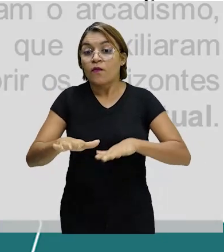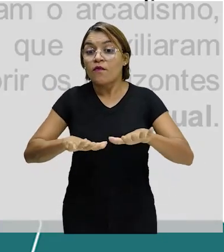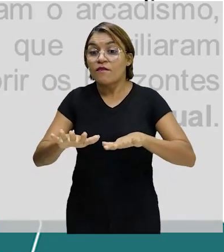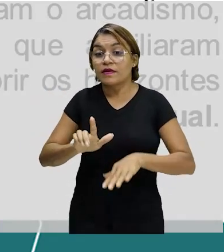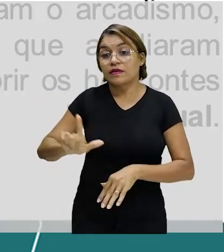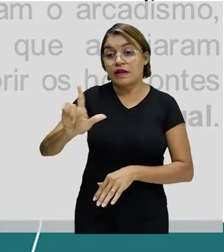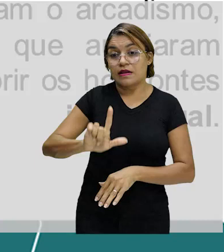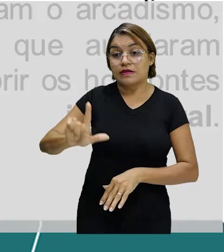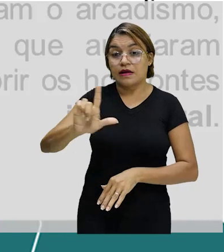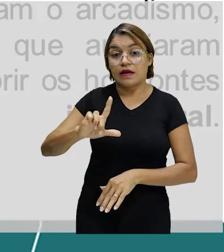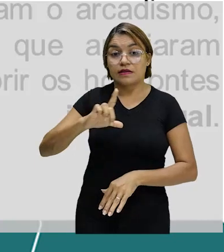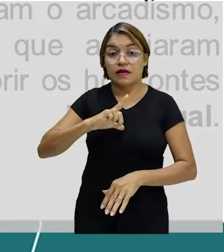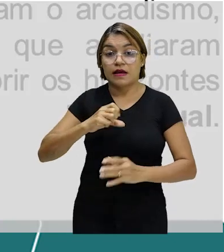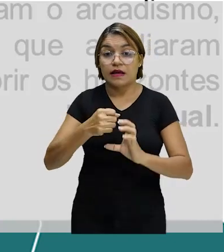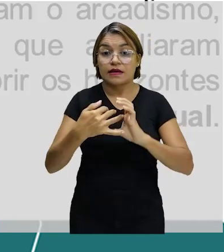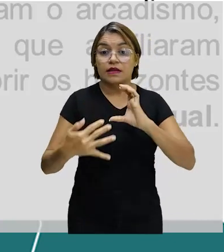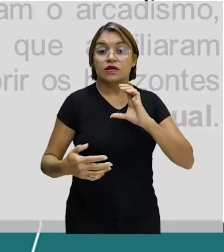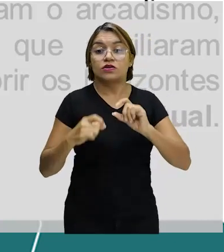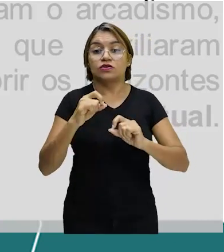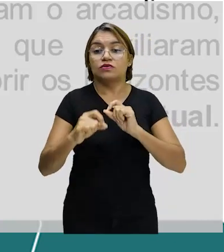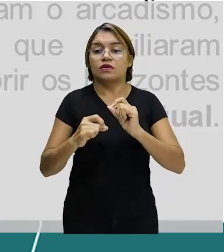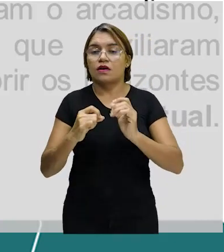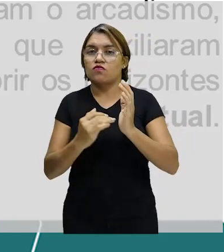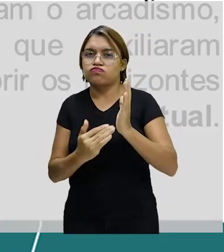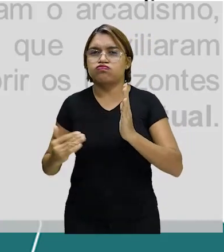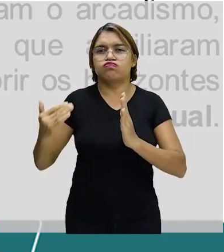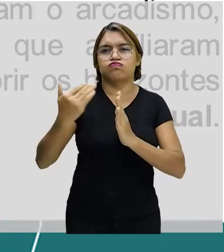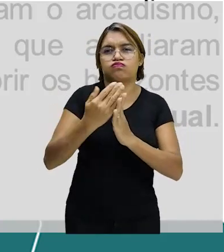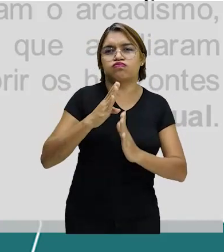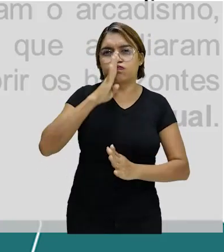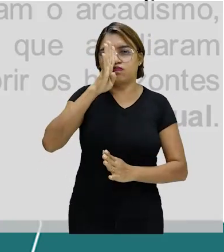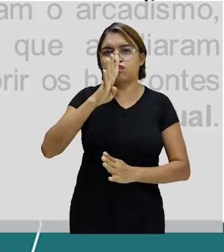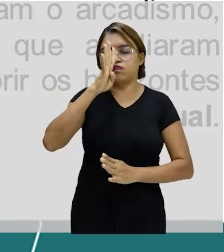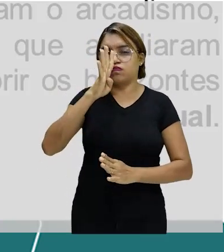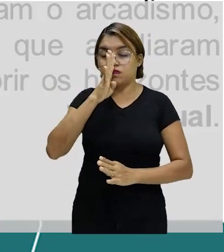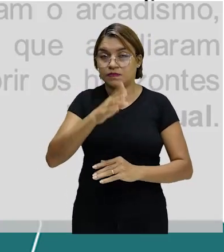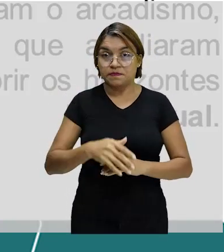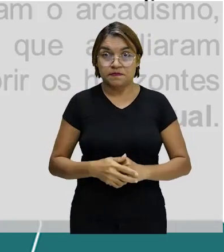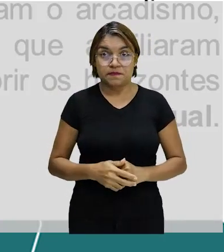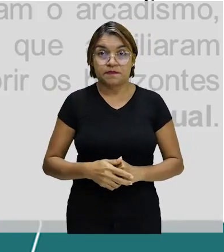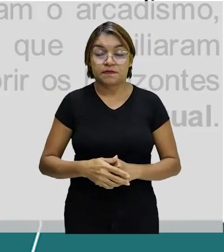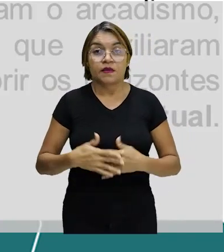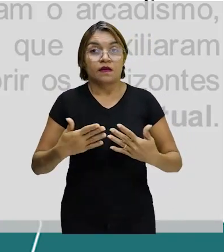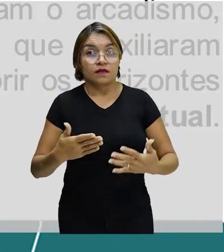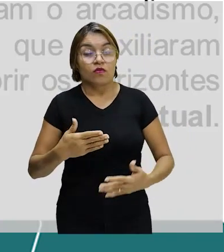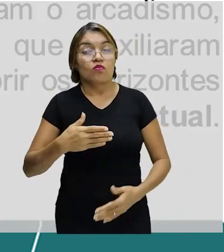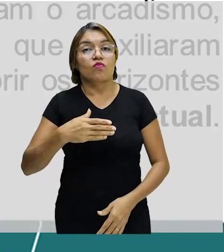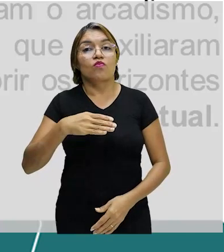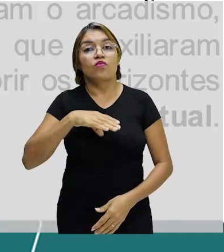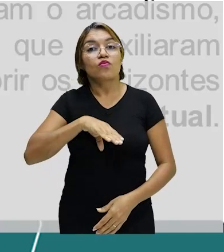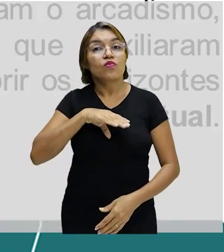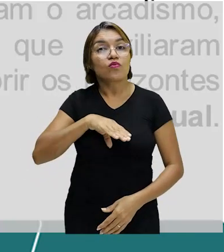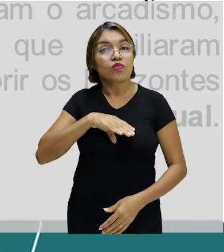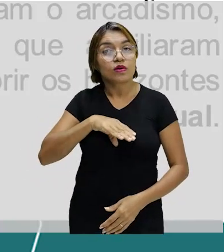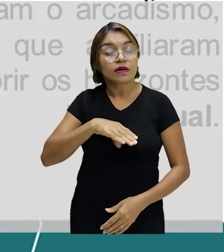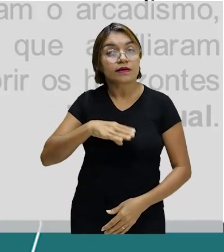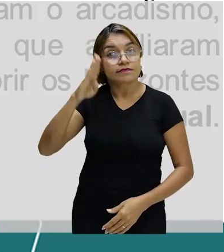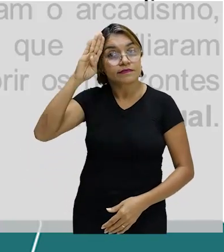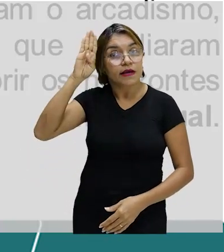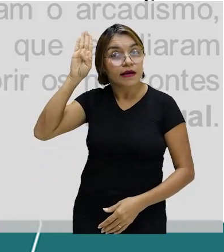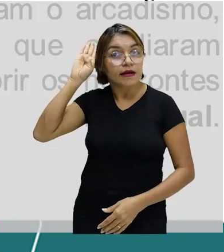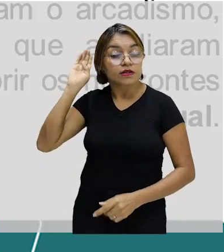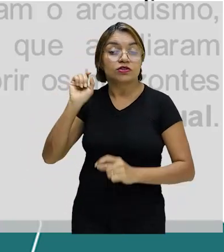como características vigentes o exagero de coisas e a extravagância. Os arcadistas defendiam que o barroco era um